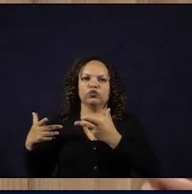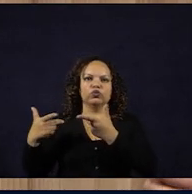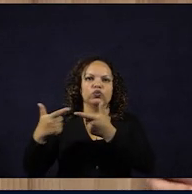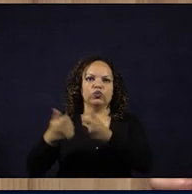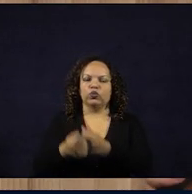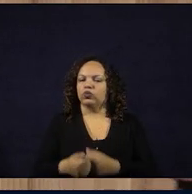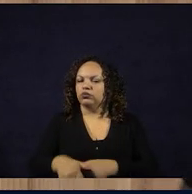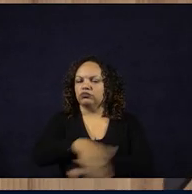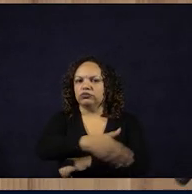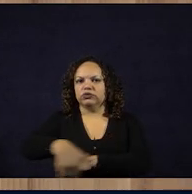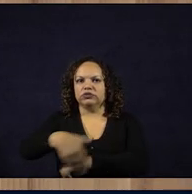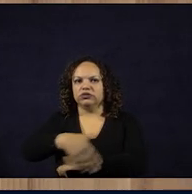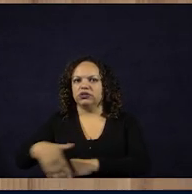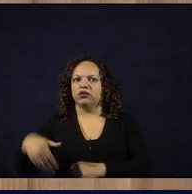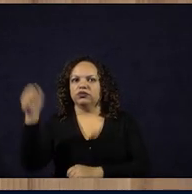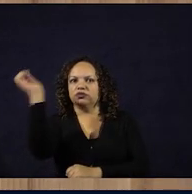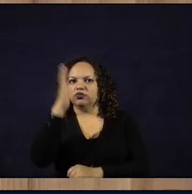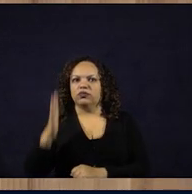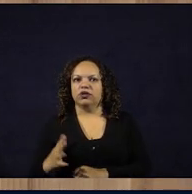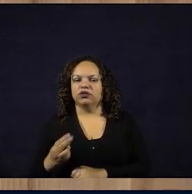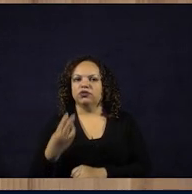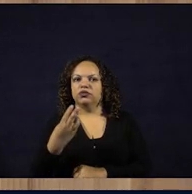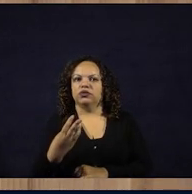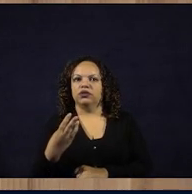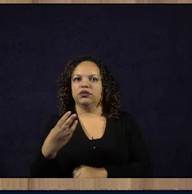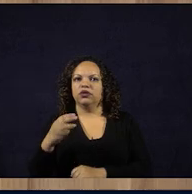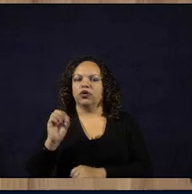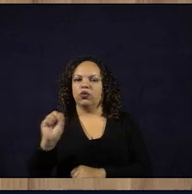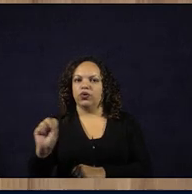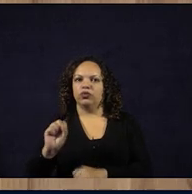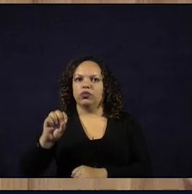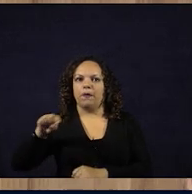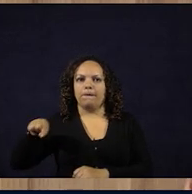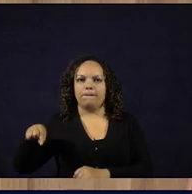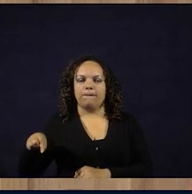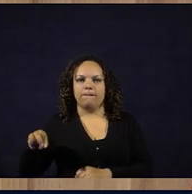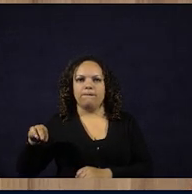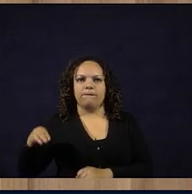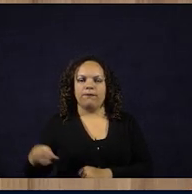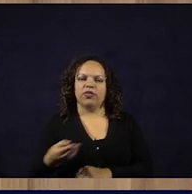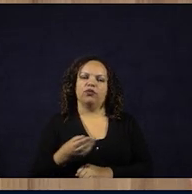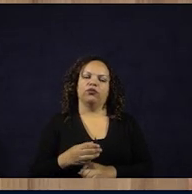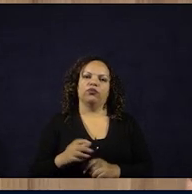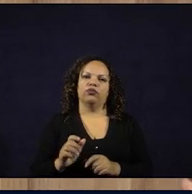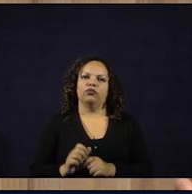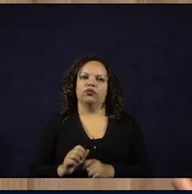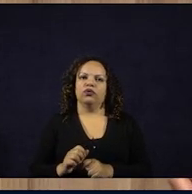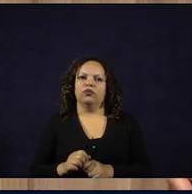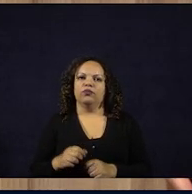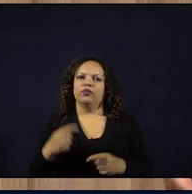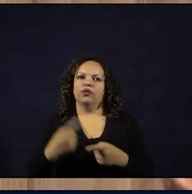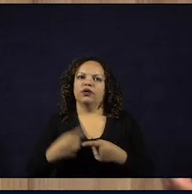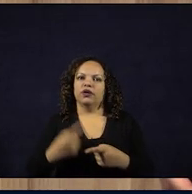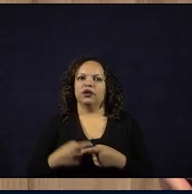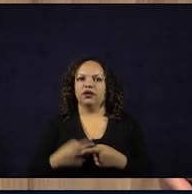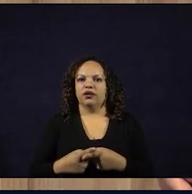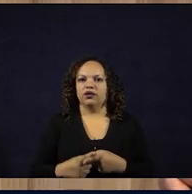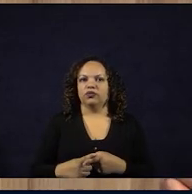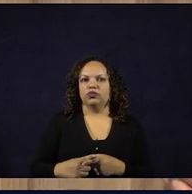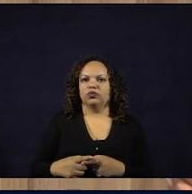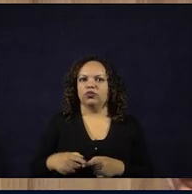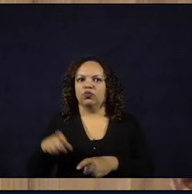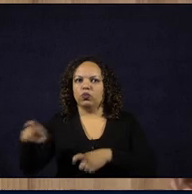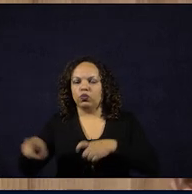rodovias federais são 38.000 km que serão conectados por quê porque num 5g no Agro tem que